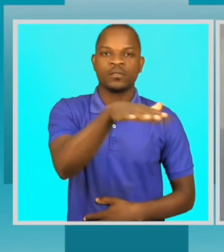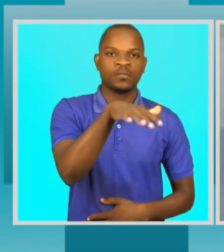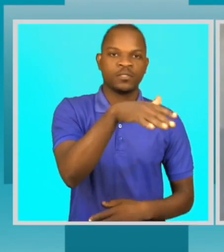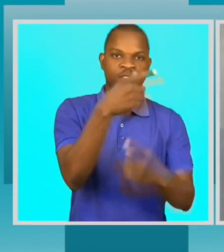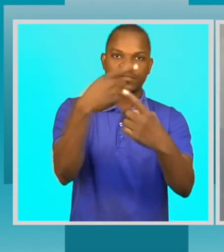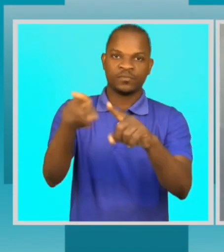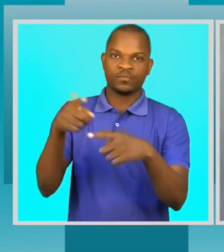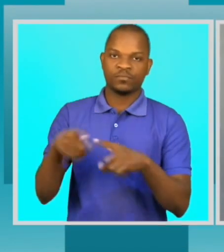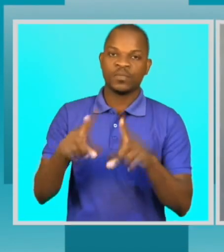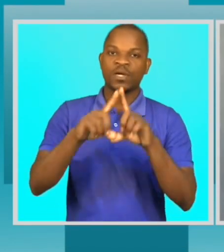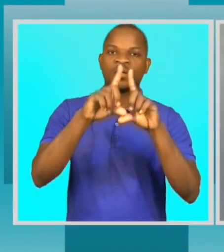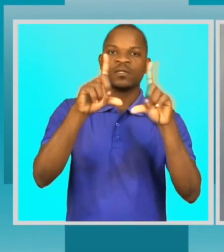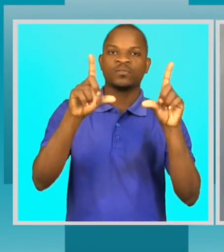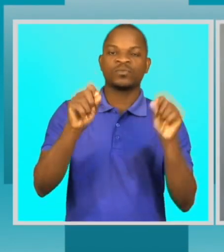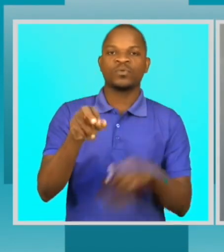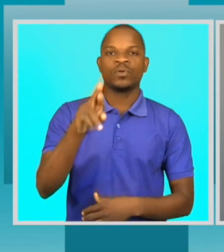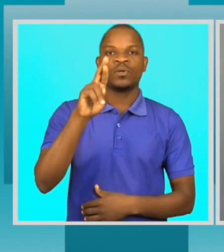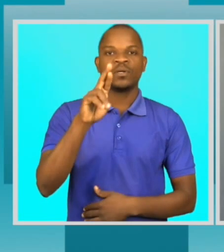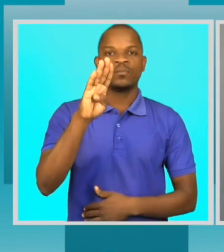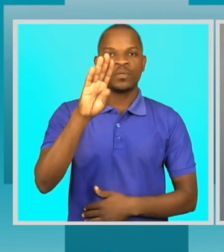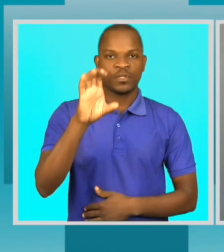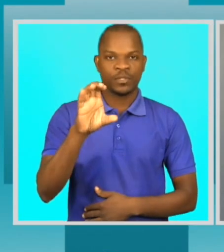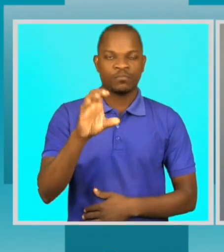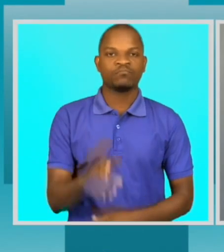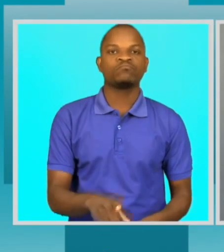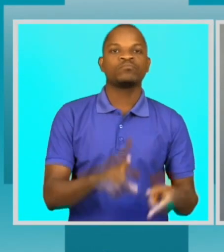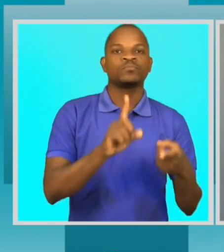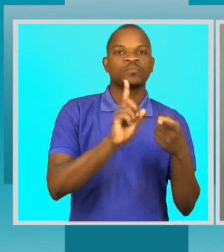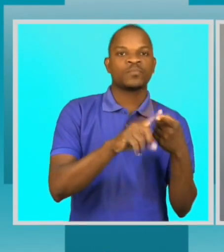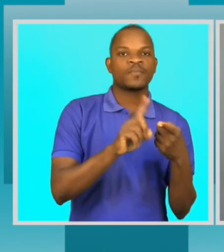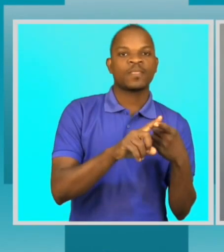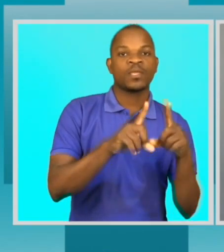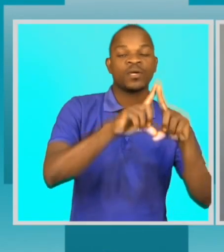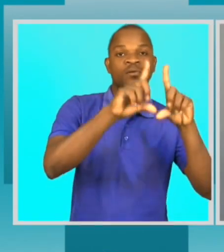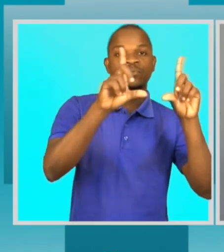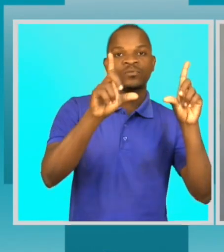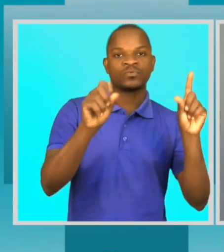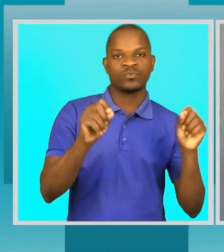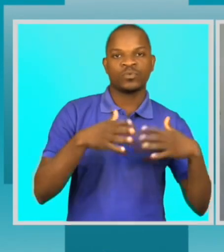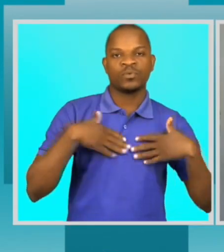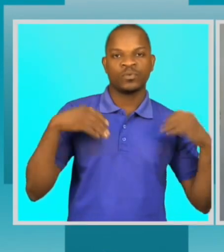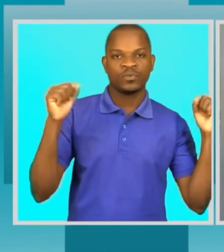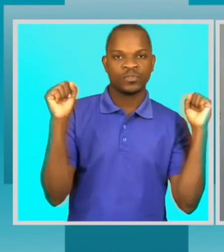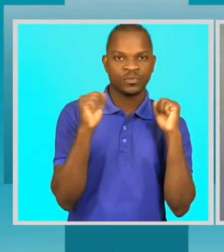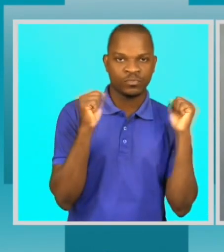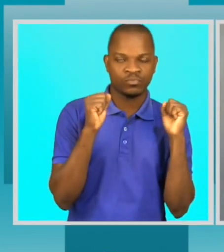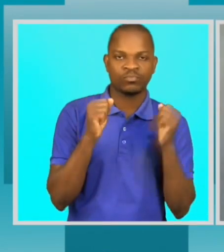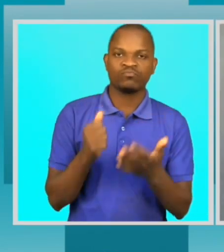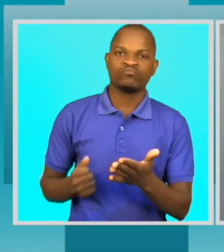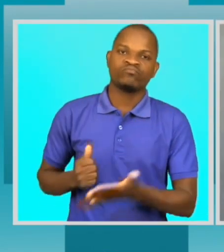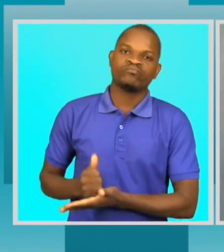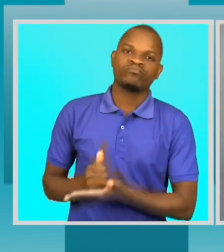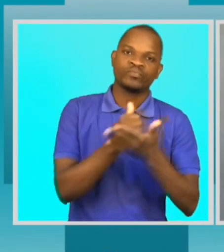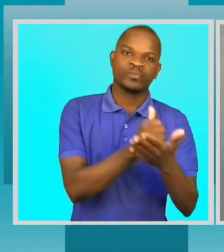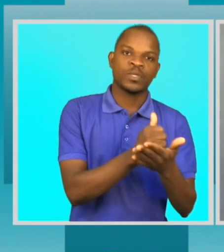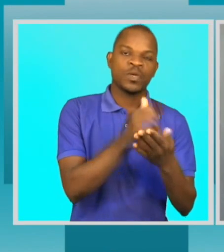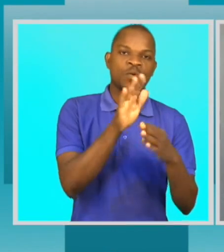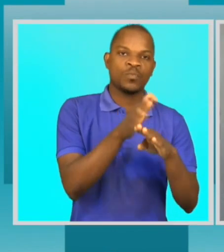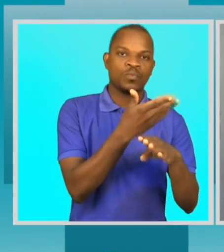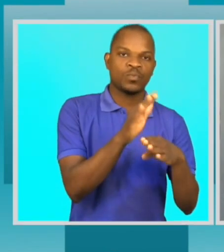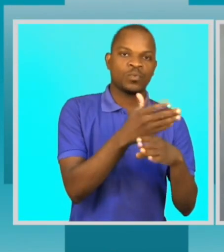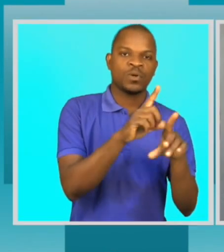do RBC, que é a componente de saúde, onde apoiamos na reabilitação